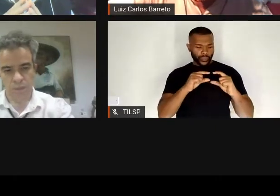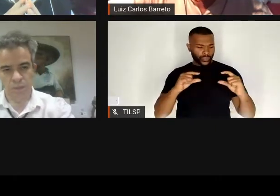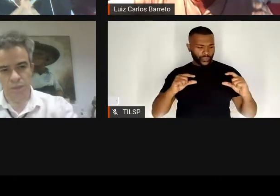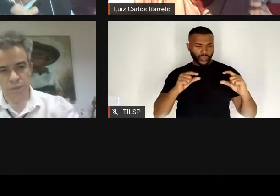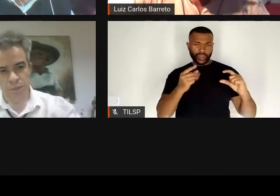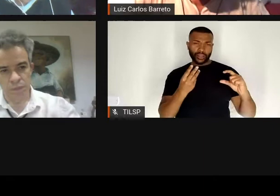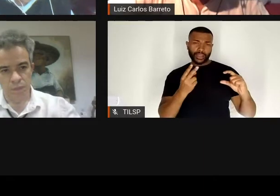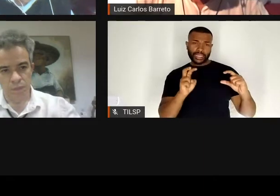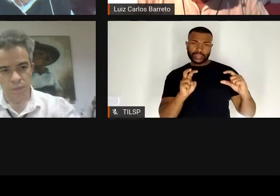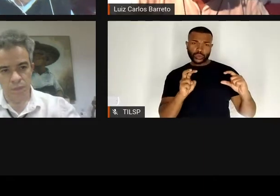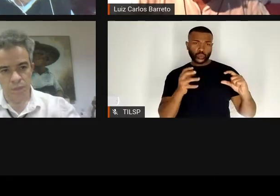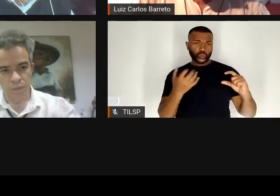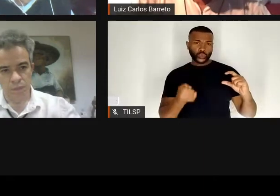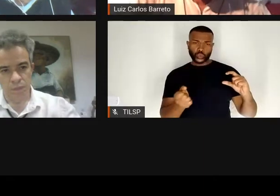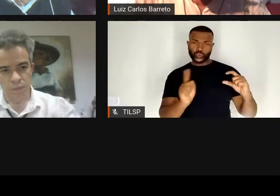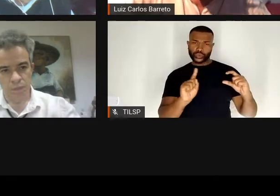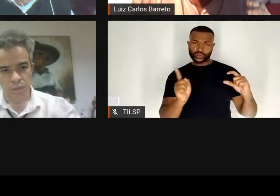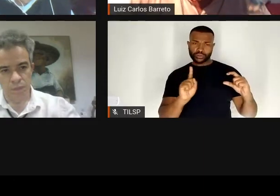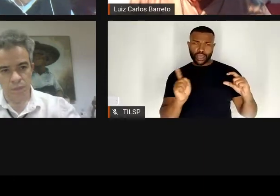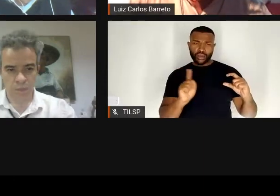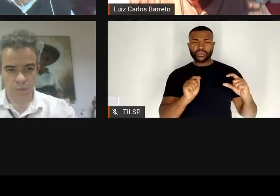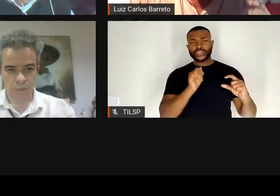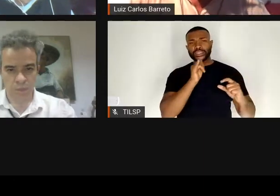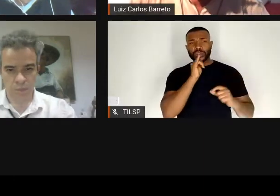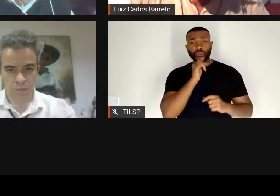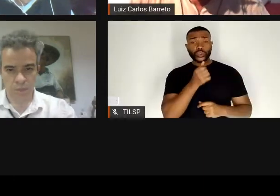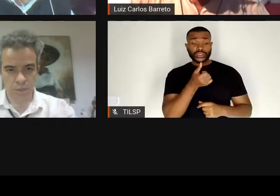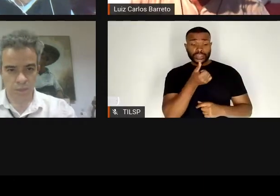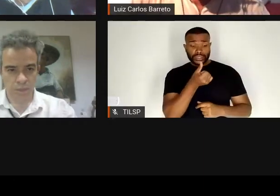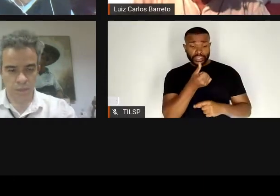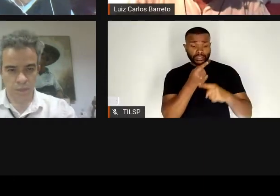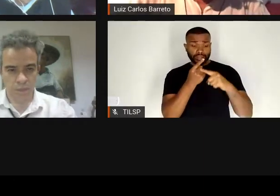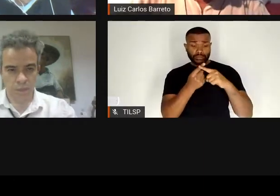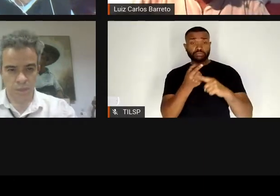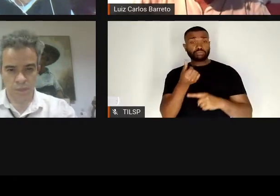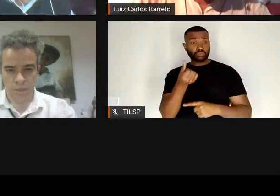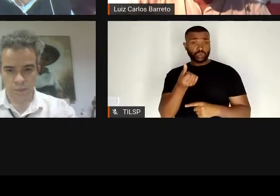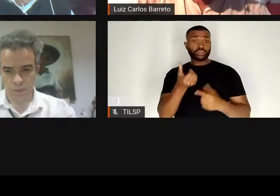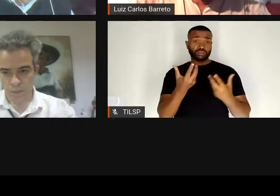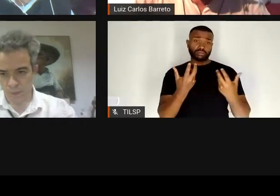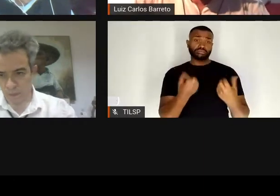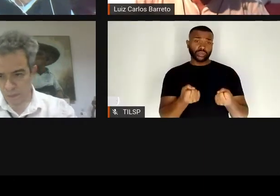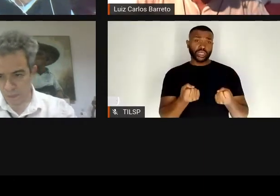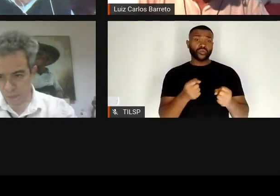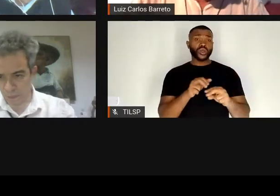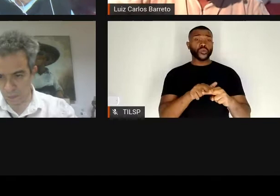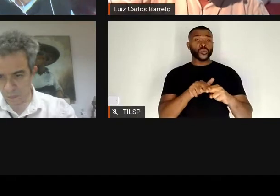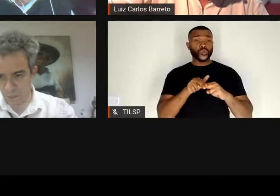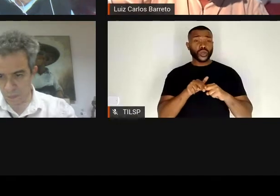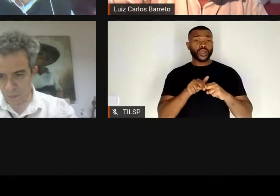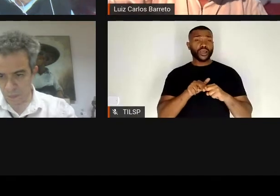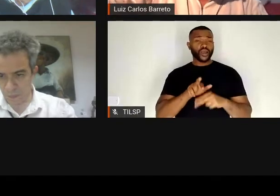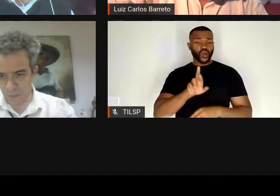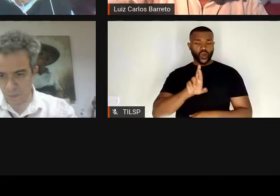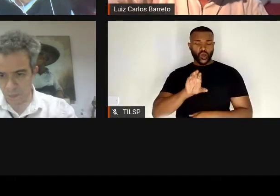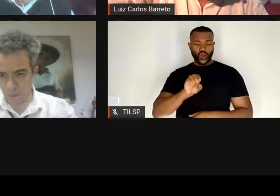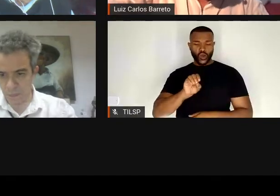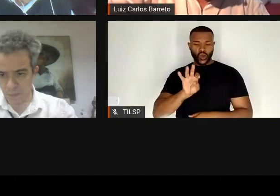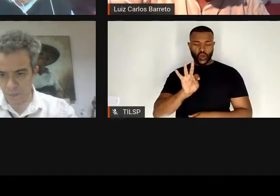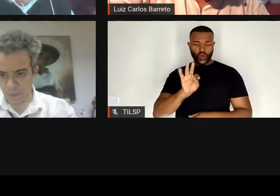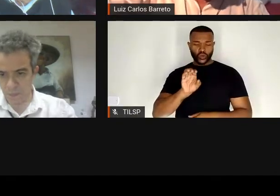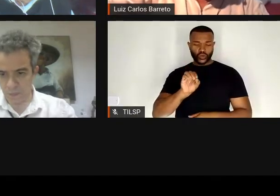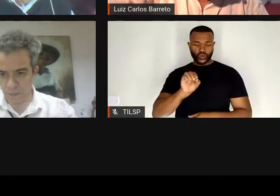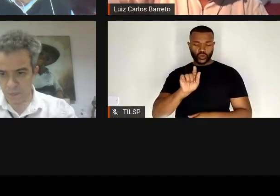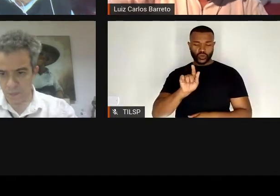no máximo o 6x6. Porque a rotogravura, eles diziam que não dava